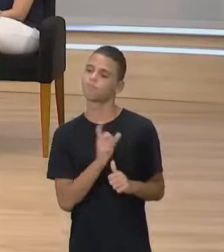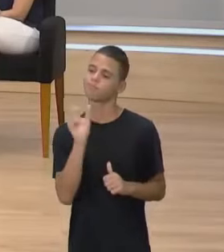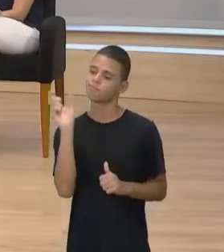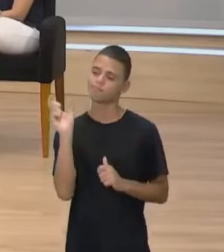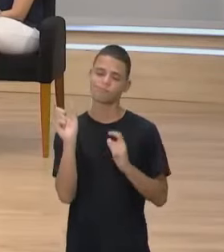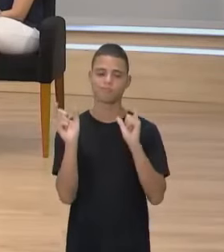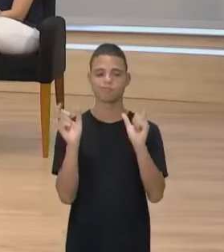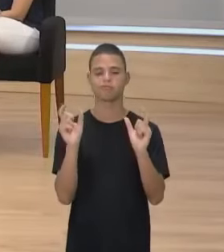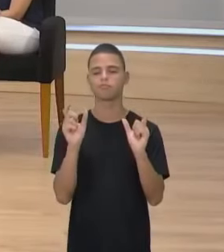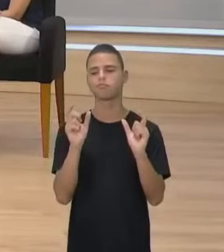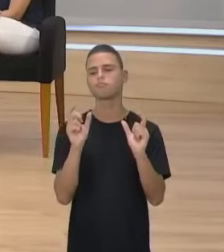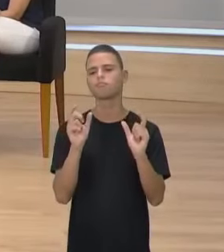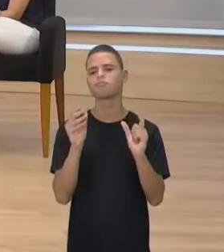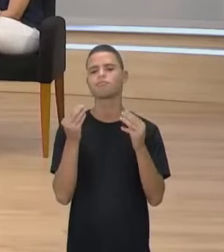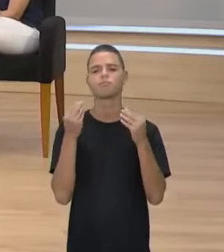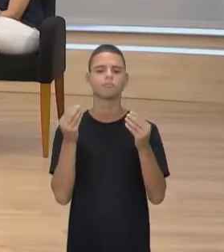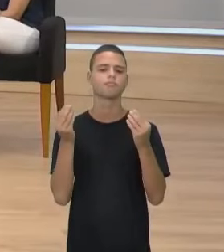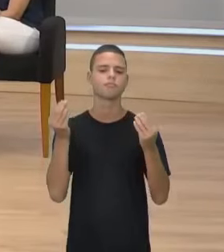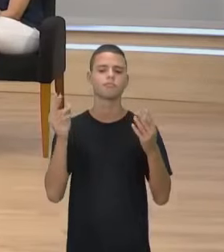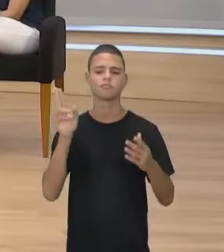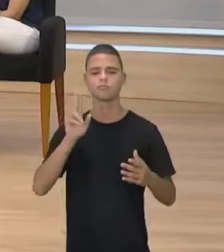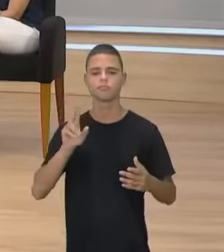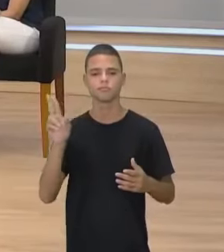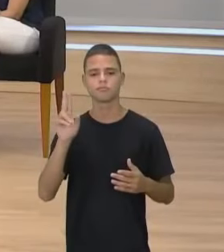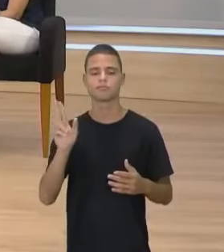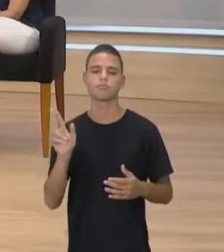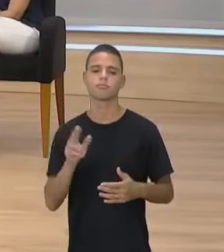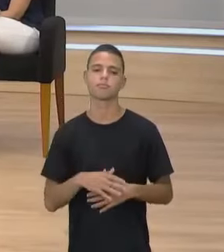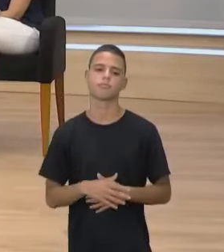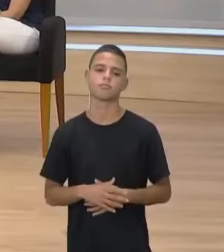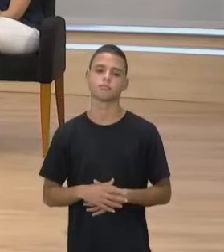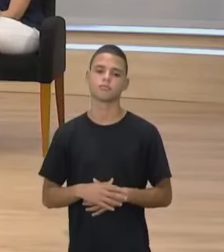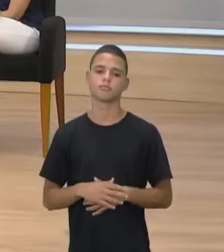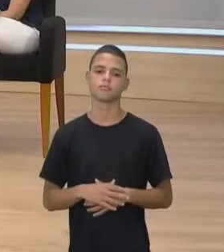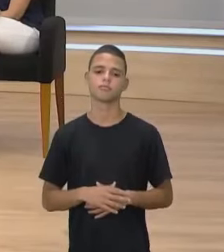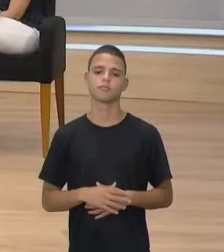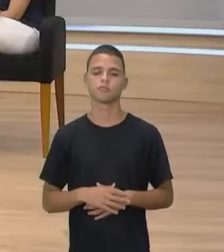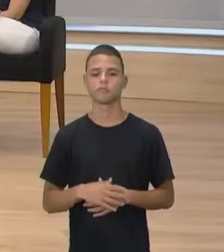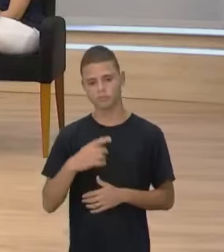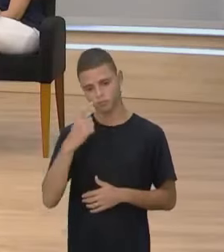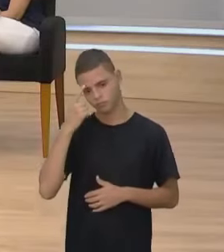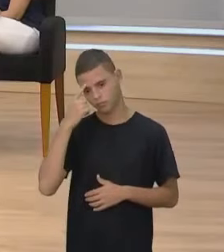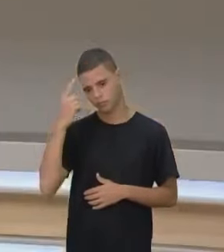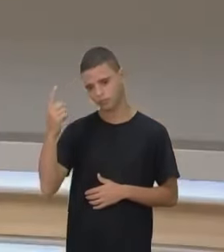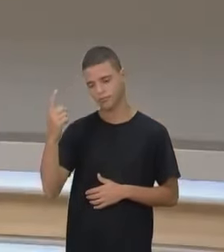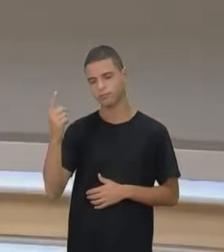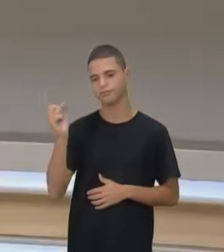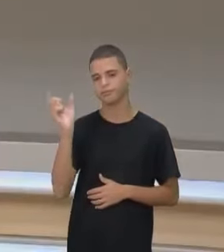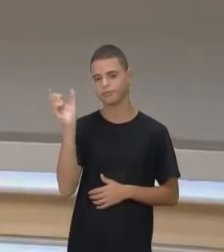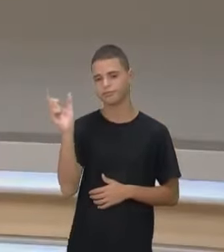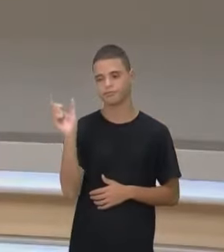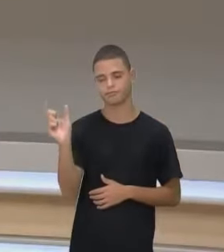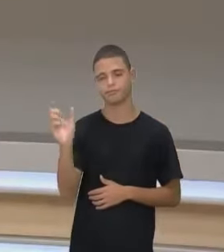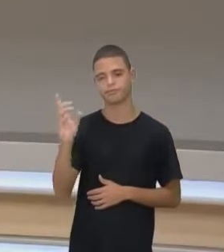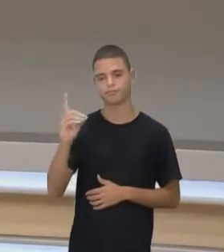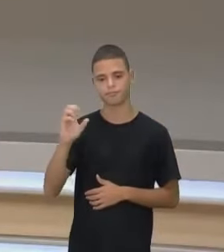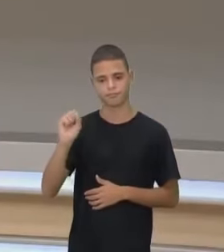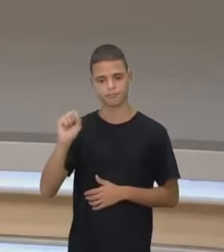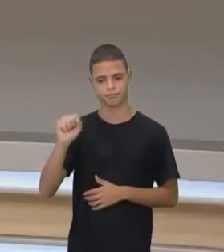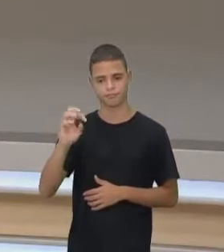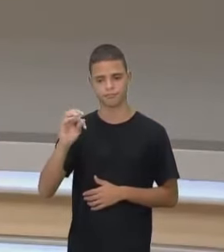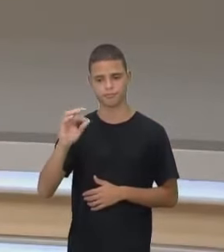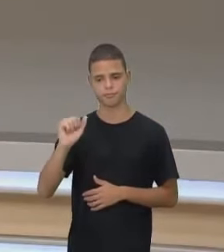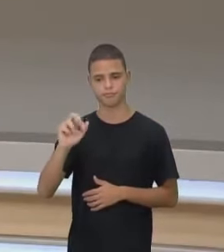palavra. Isso. E para que servem as palavras diferentes e colocadas. Quando a gente fala de desastre, tá, dentro do Sistema Estadual de